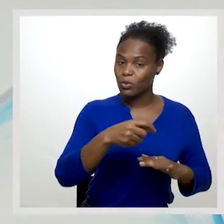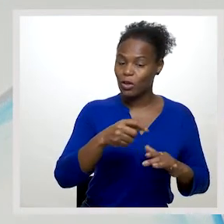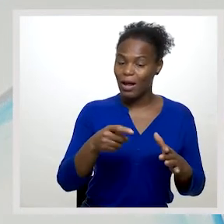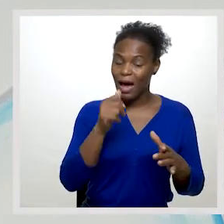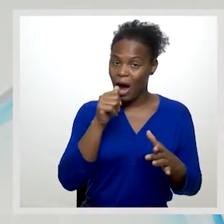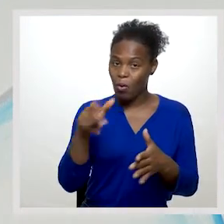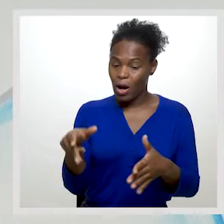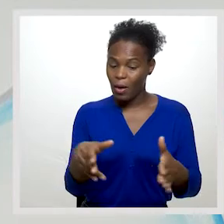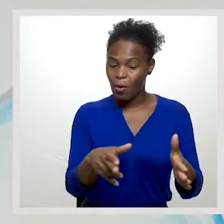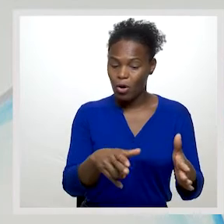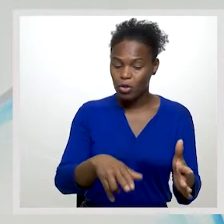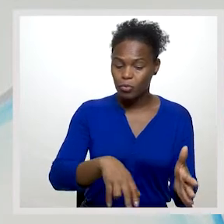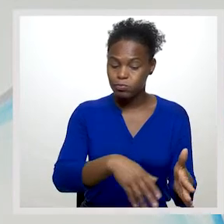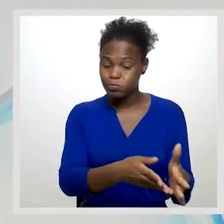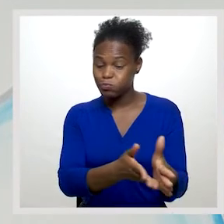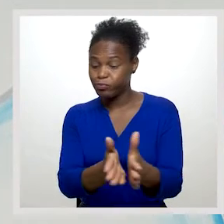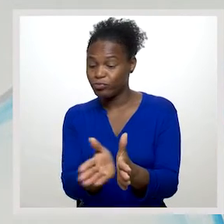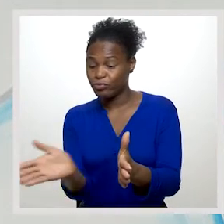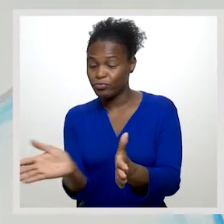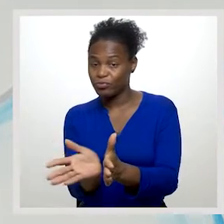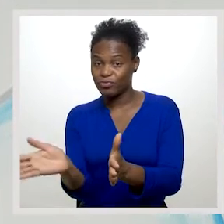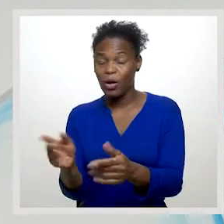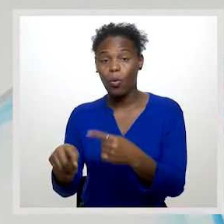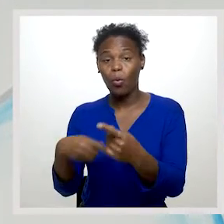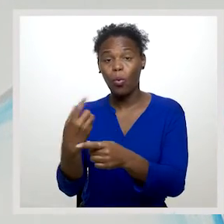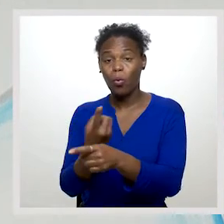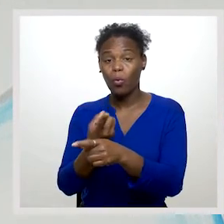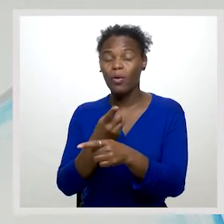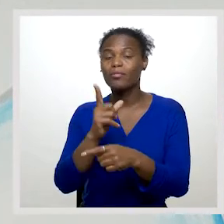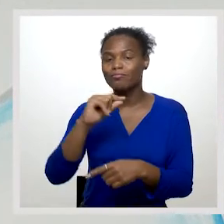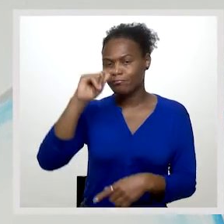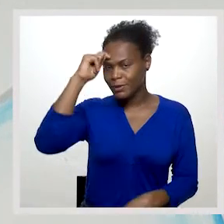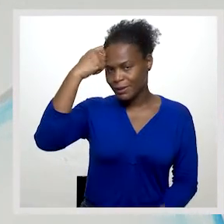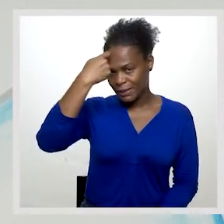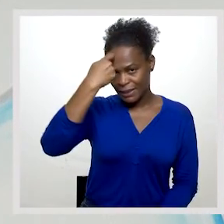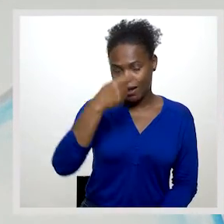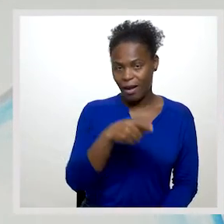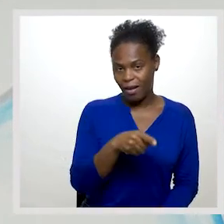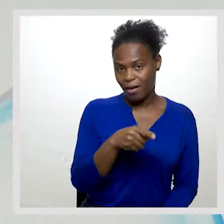fins, o que é que acontece? Acarreta ou então prejudica